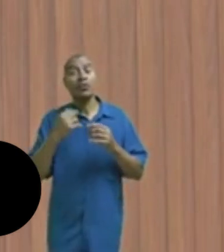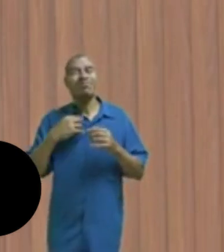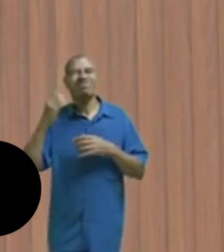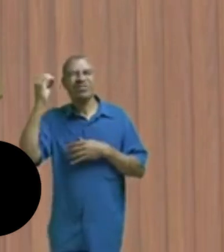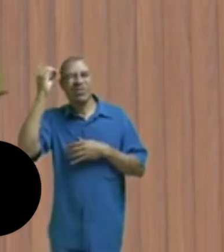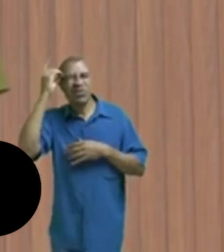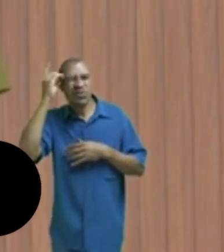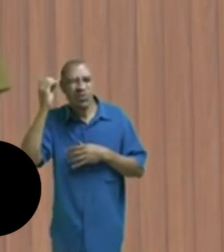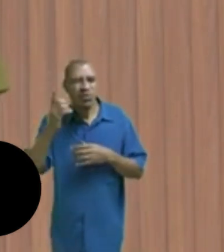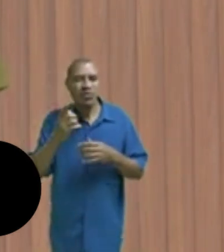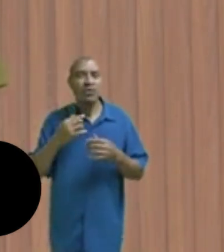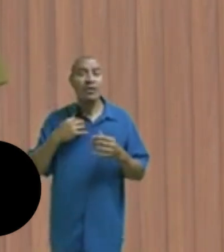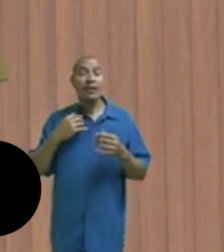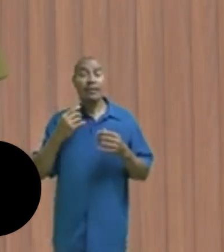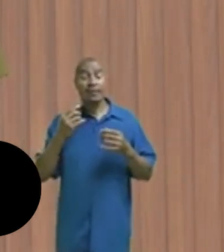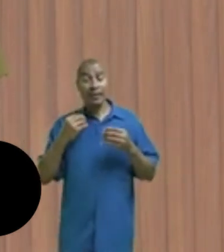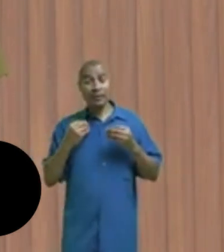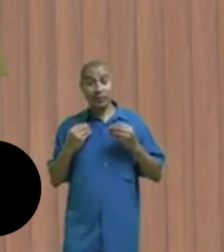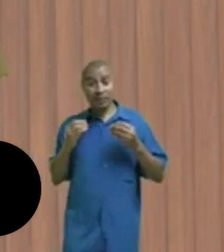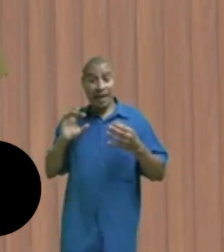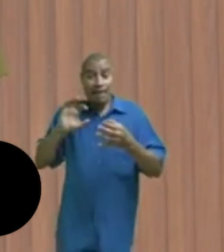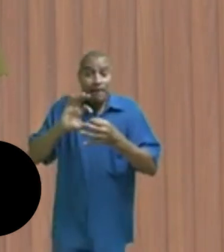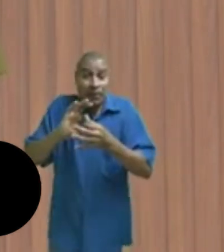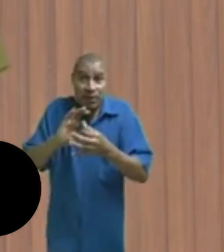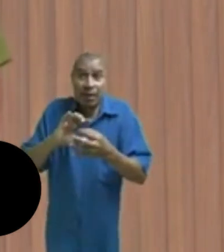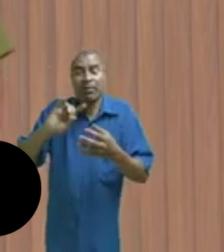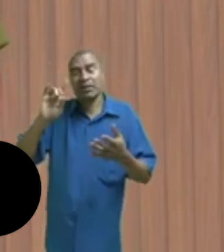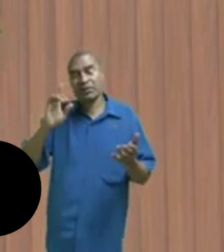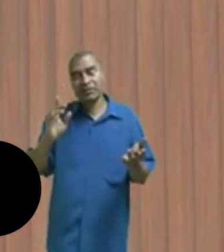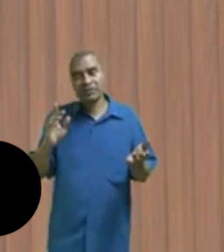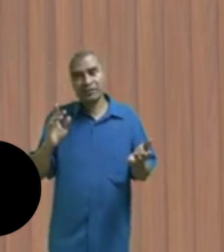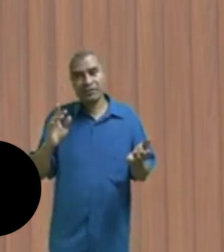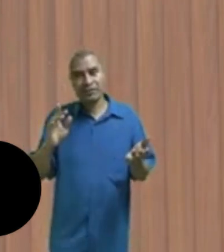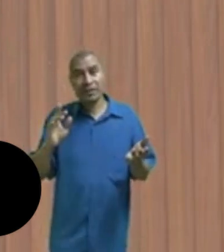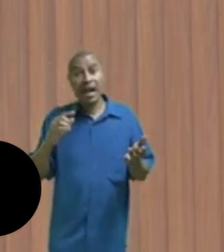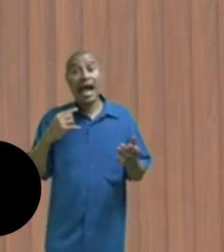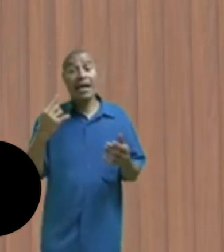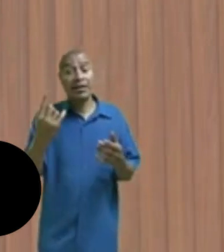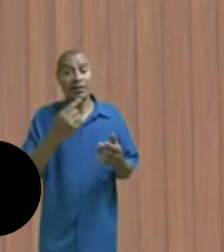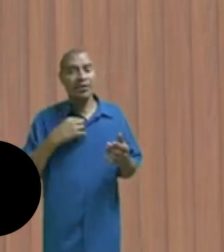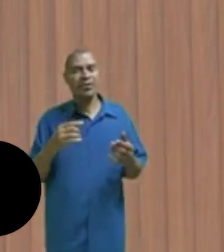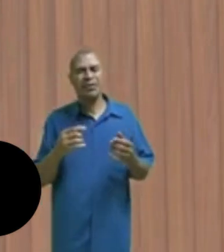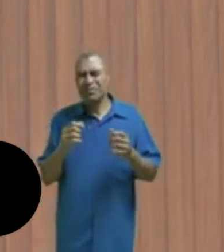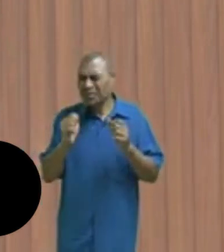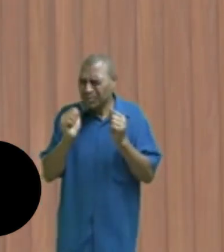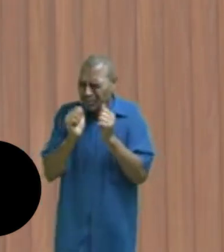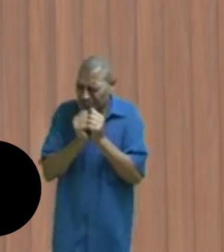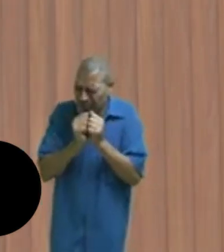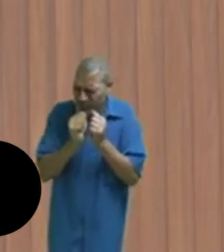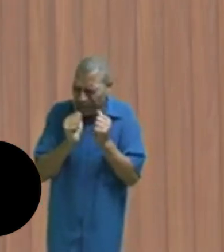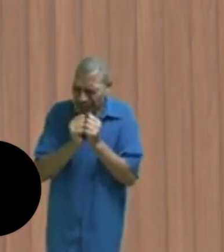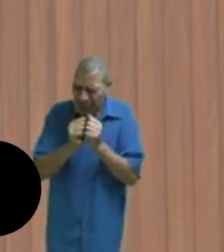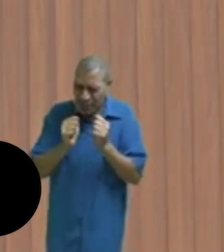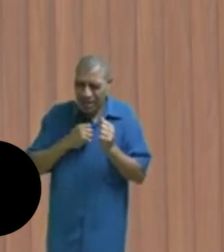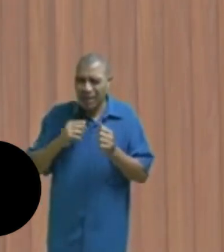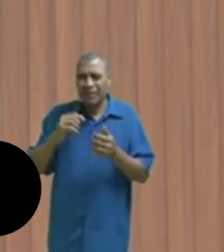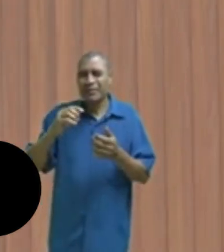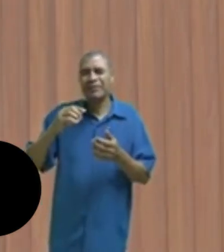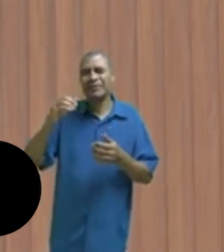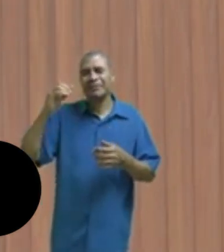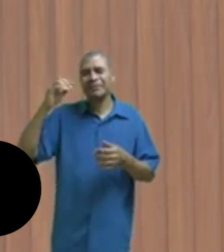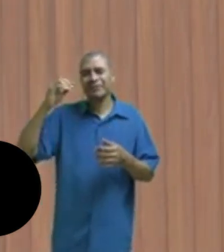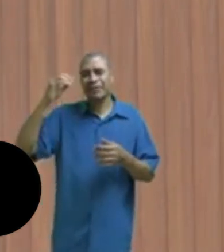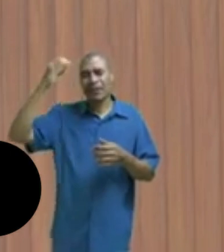dom, que nos leva para perto do Senhor. Mas é quando estamos perto do Senhor que o Espírito de Deus